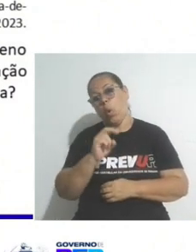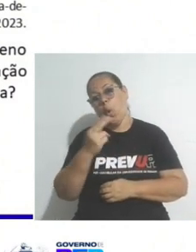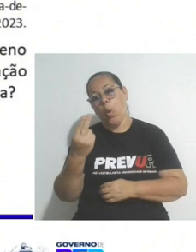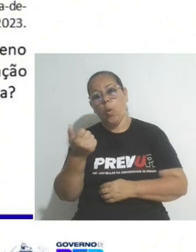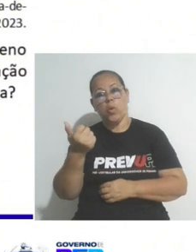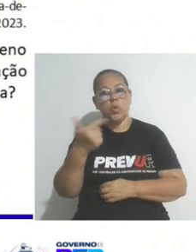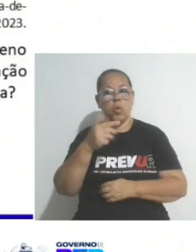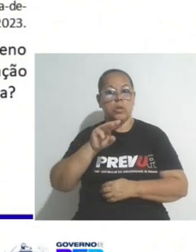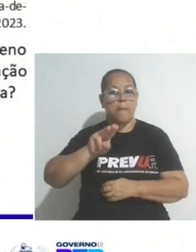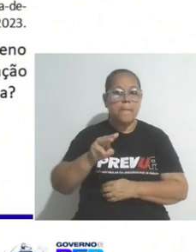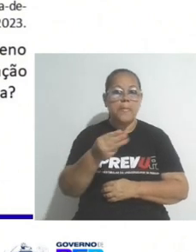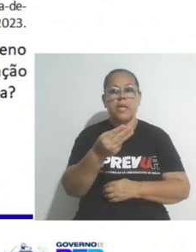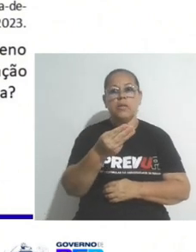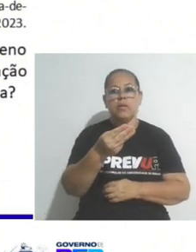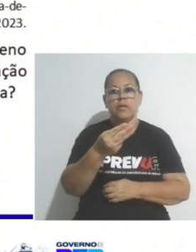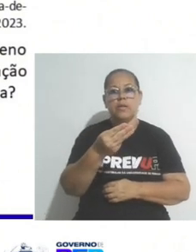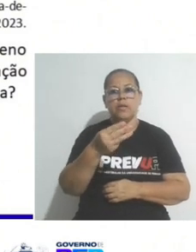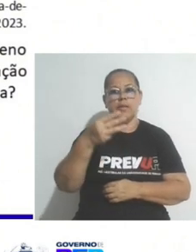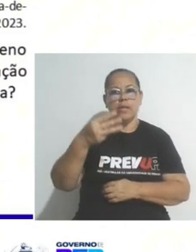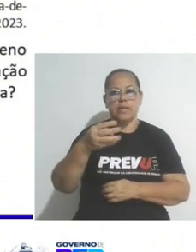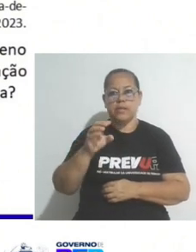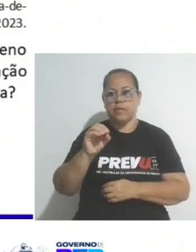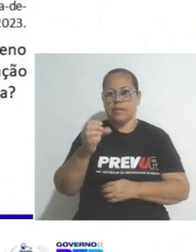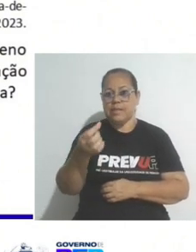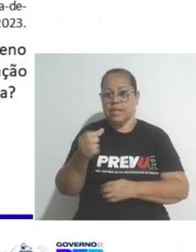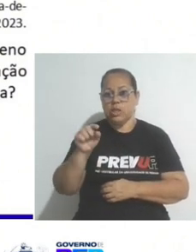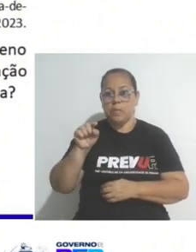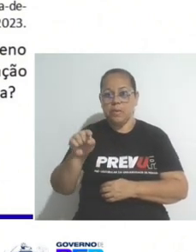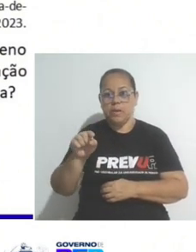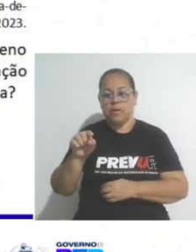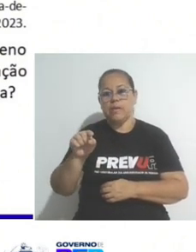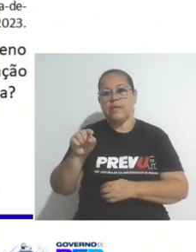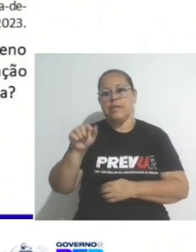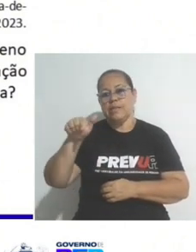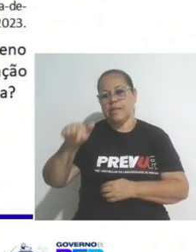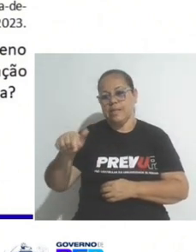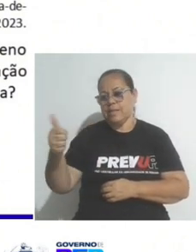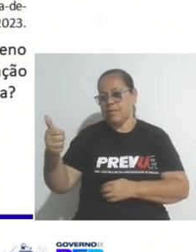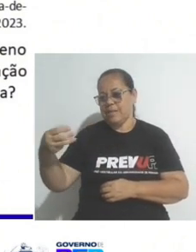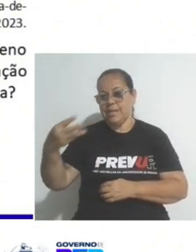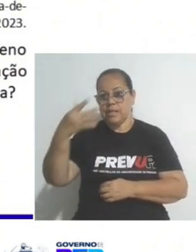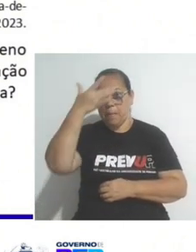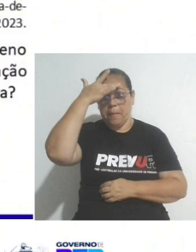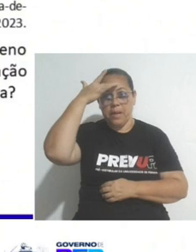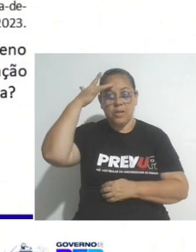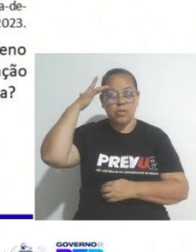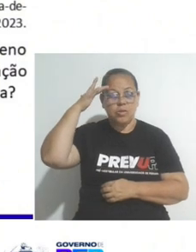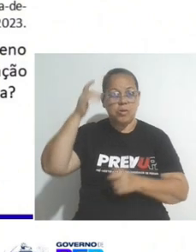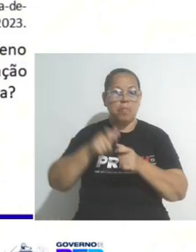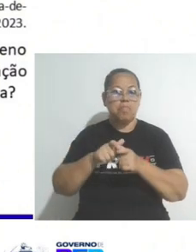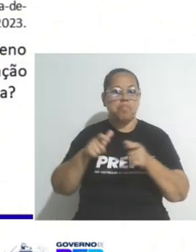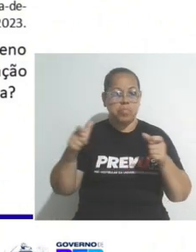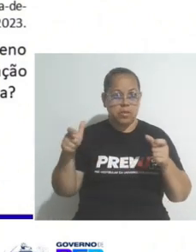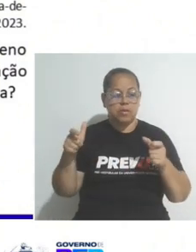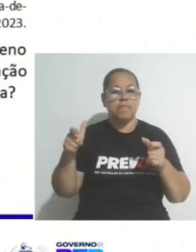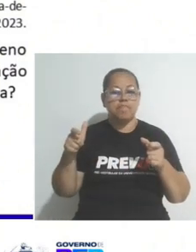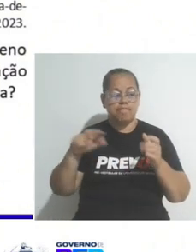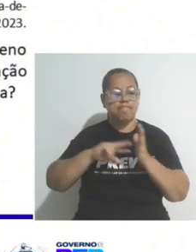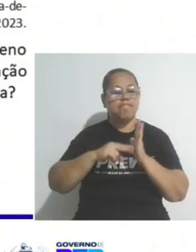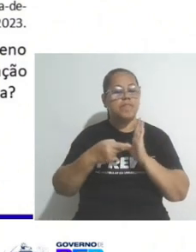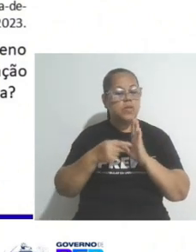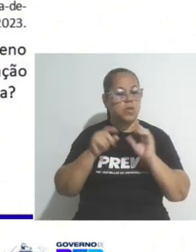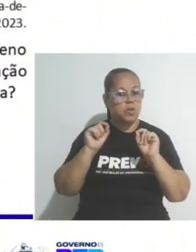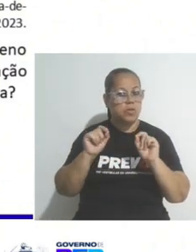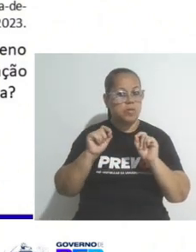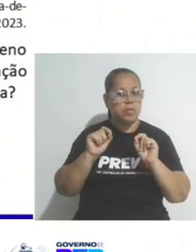12 milhões 306 mil 713 pessoas a mais isso resulta